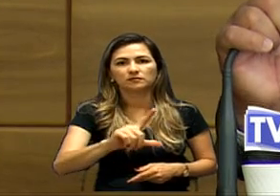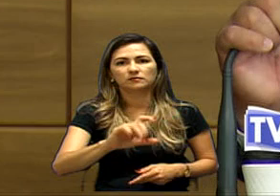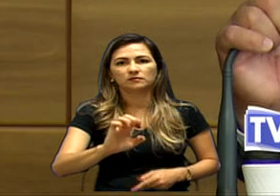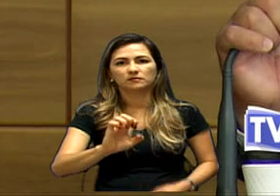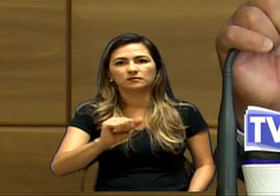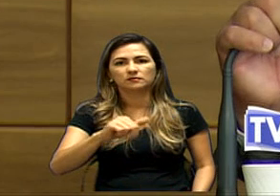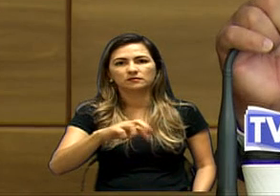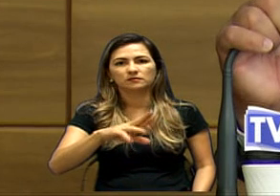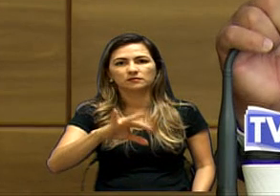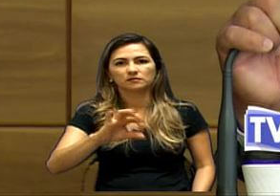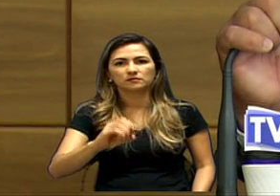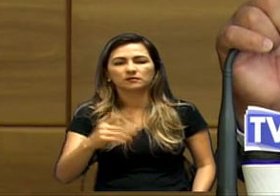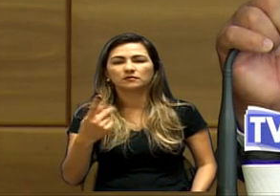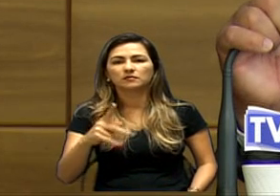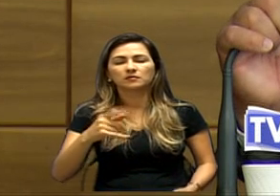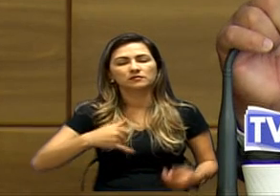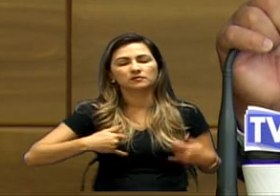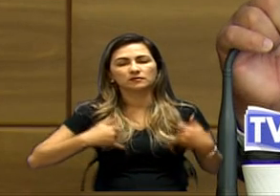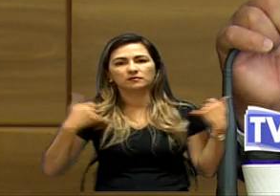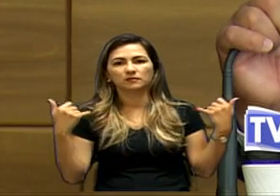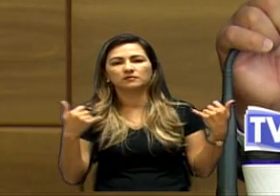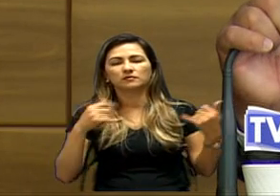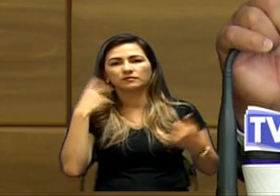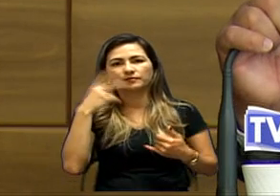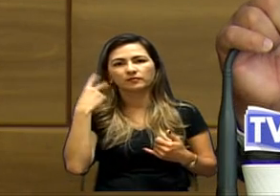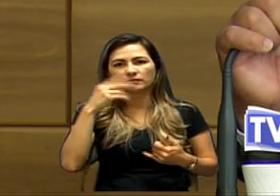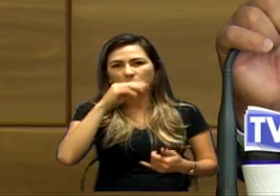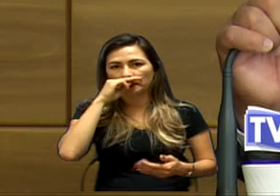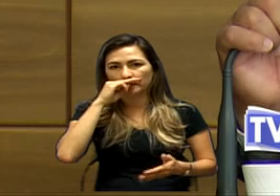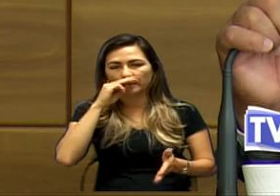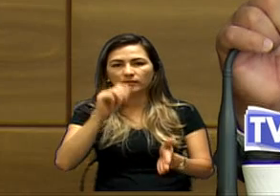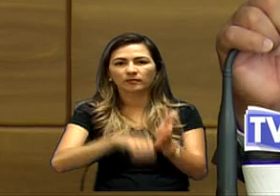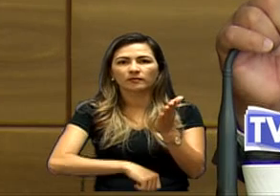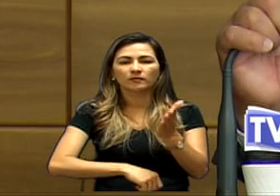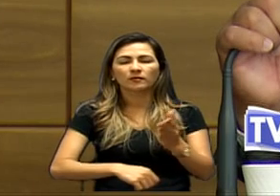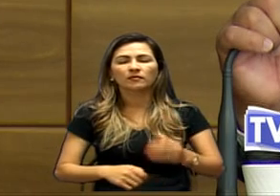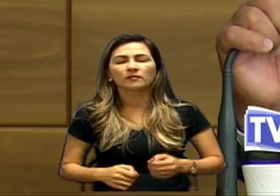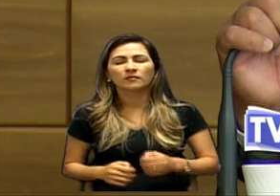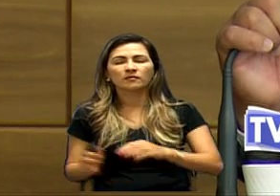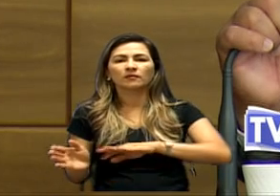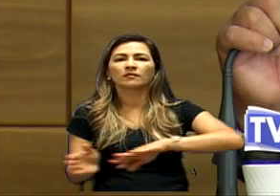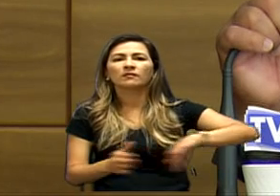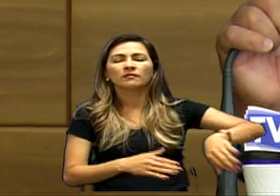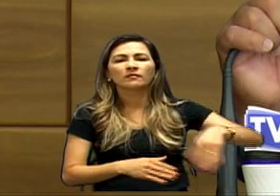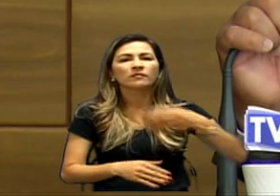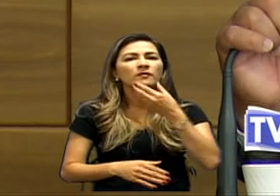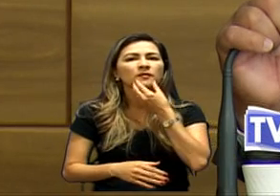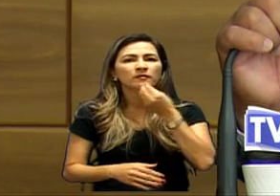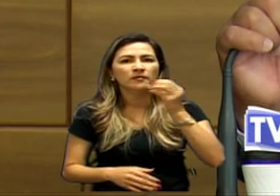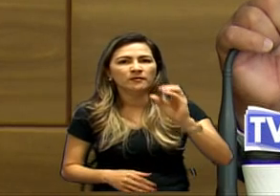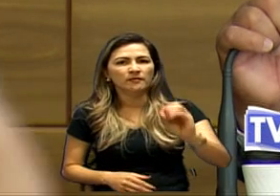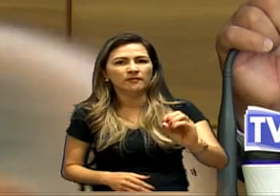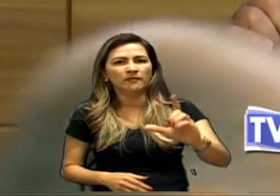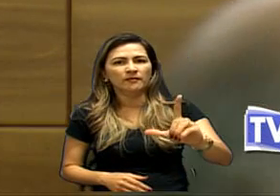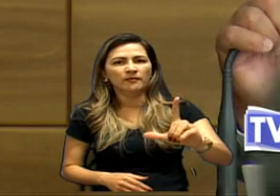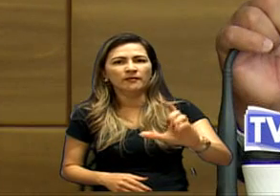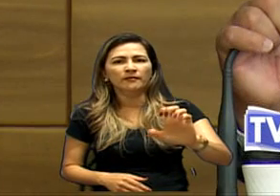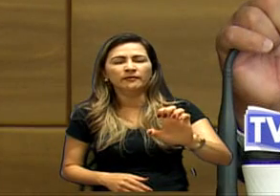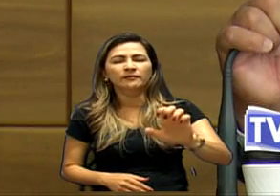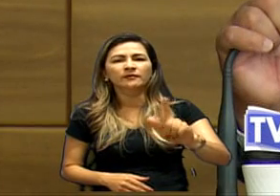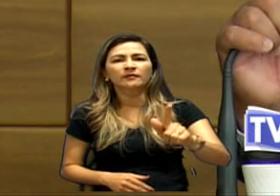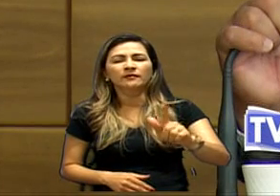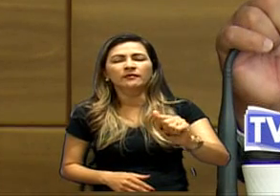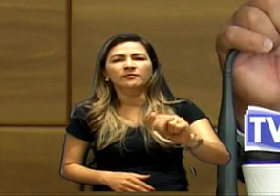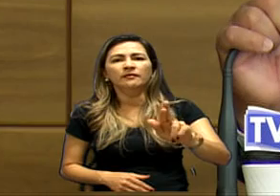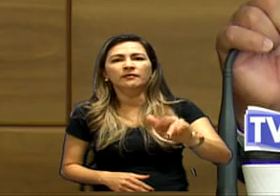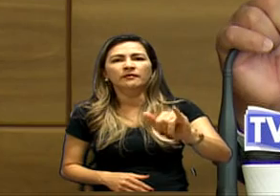Engenheiro Martinez. Votos e congratulações ao senhor Olegário de Carvalho Júnior, pela passagem da sua data natalícia, comemorada